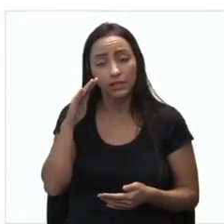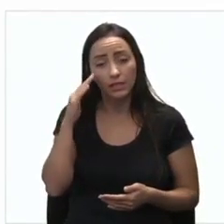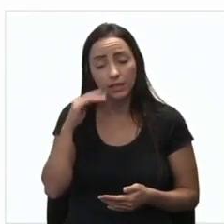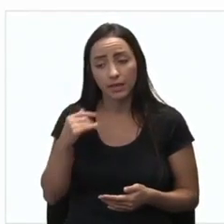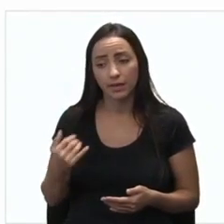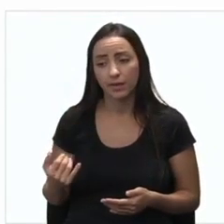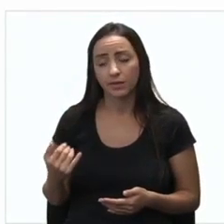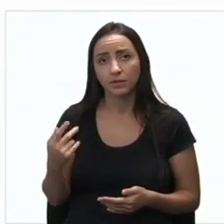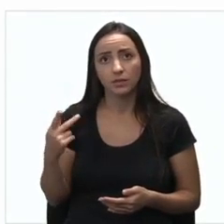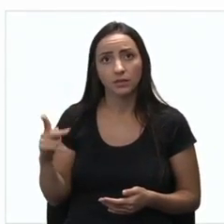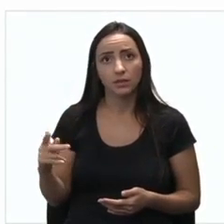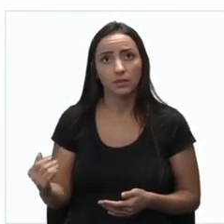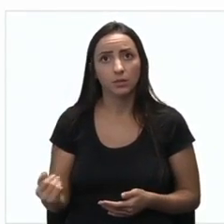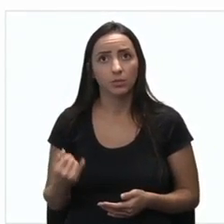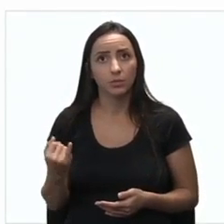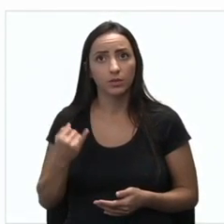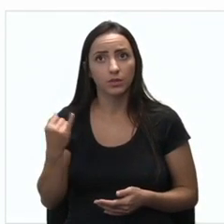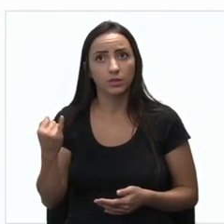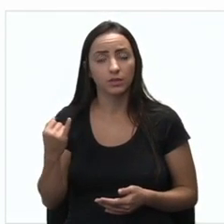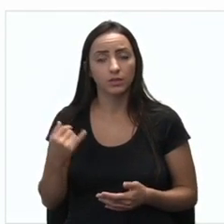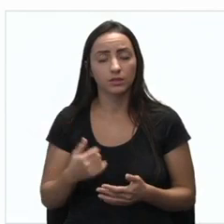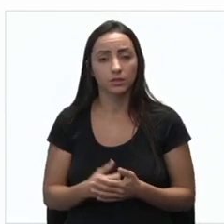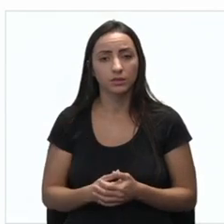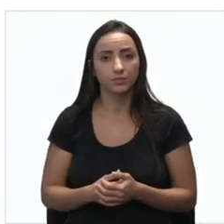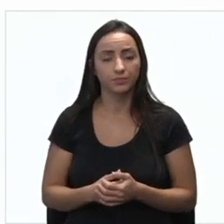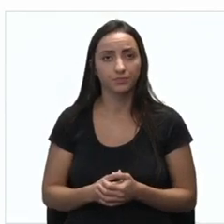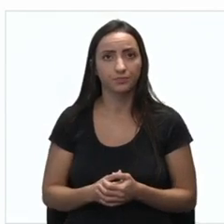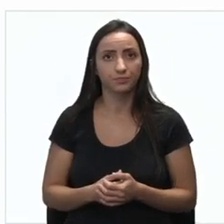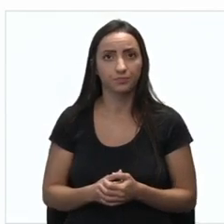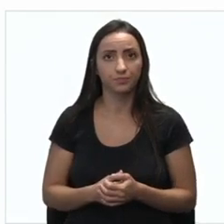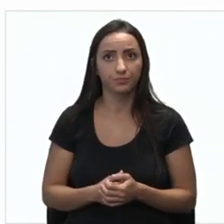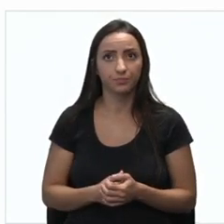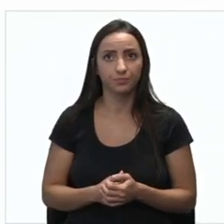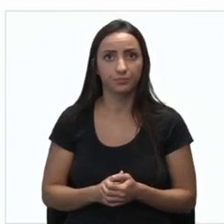que estão inseridos no contexto de saúde,